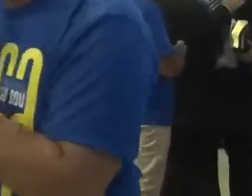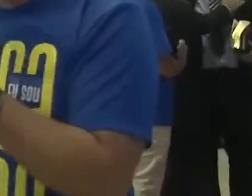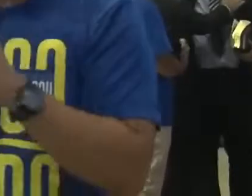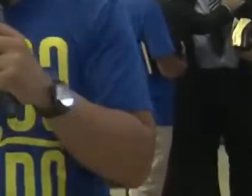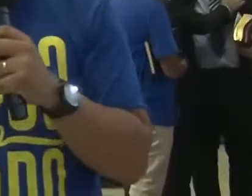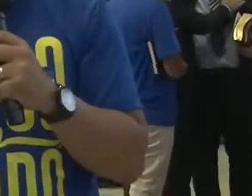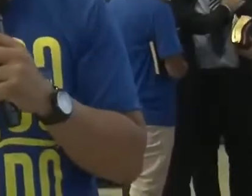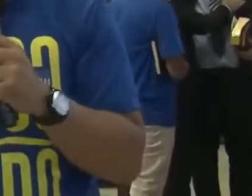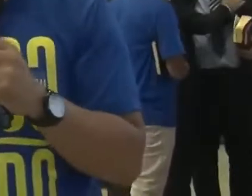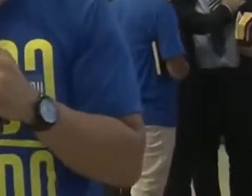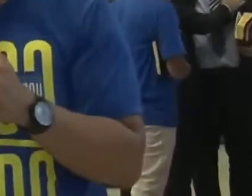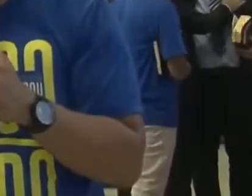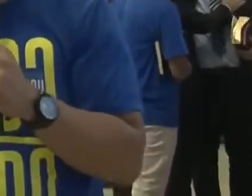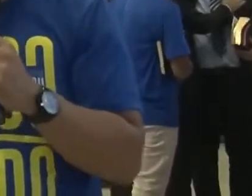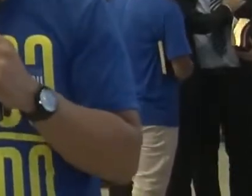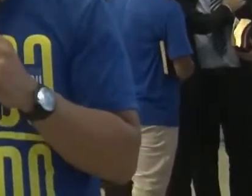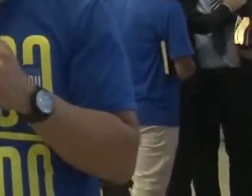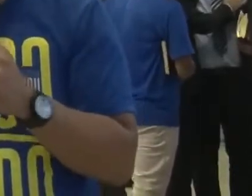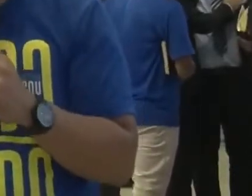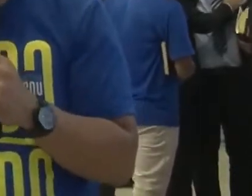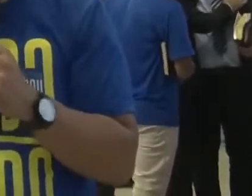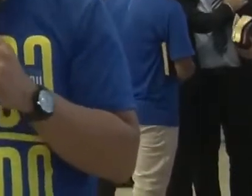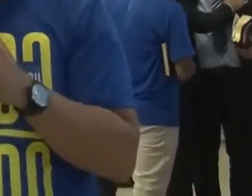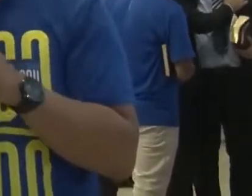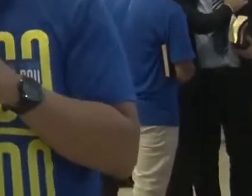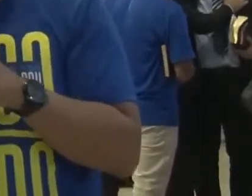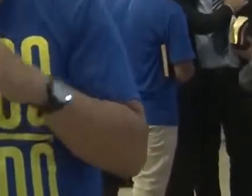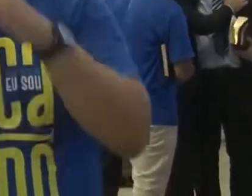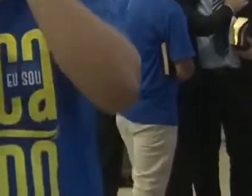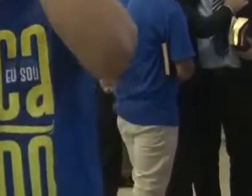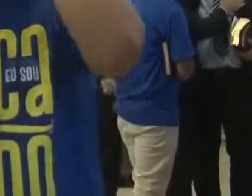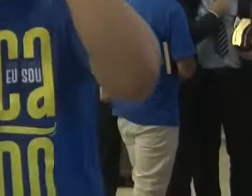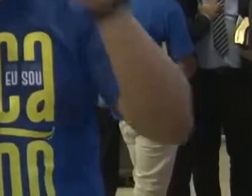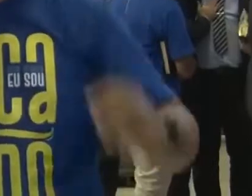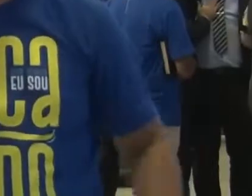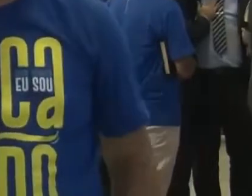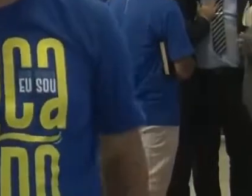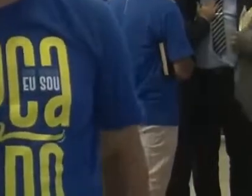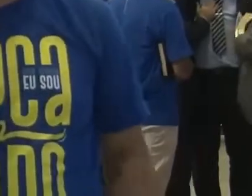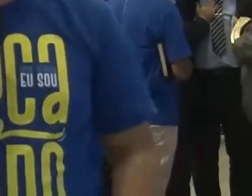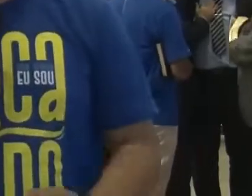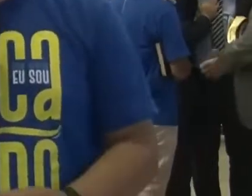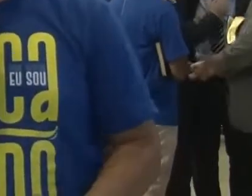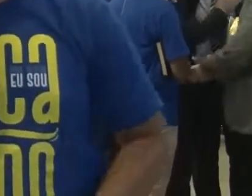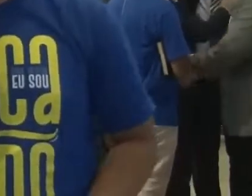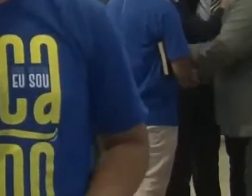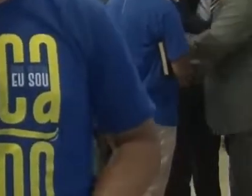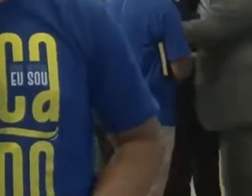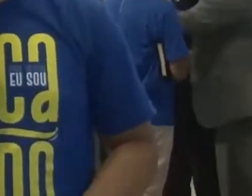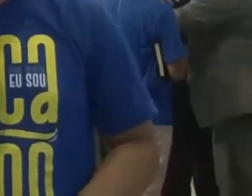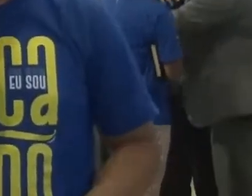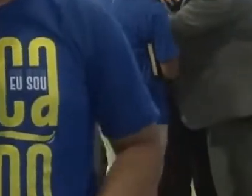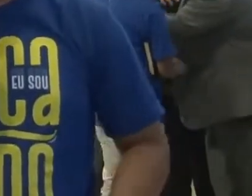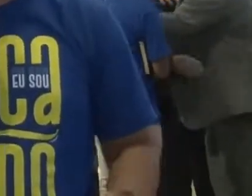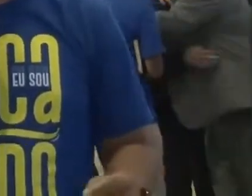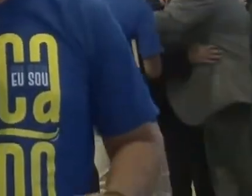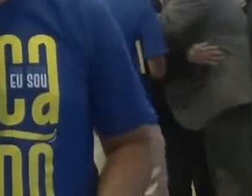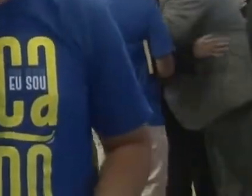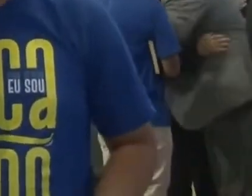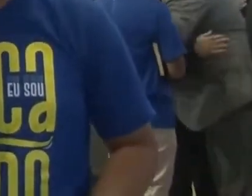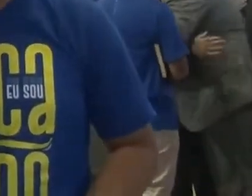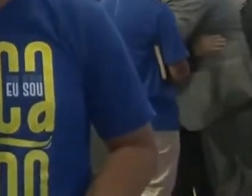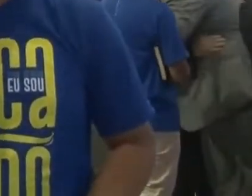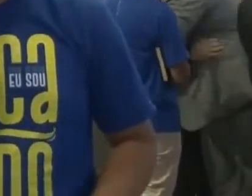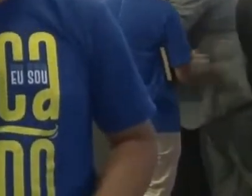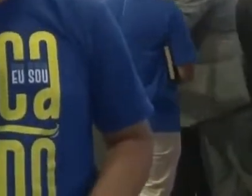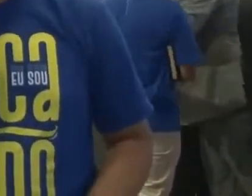terra, né? E você que aceitou Jesus através da nossa live, procure uma igreja evangélica Assembleia de Deus aí próximo da sua casa. Você que é de Cuiabá, de Várzea Grande,